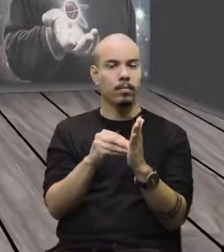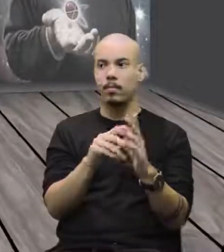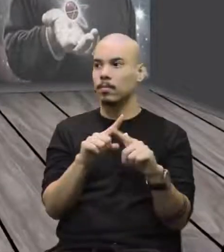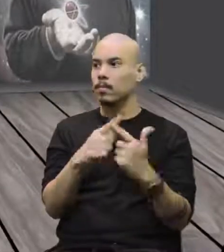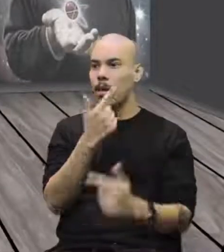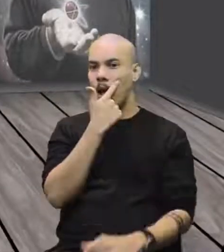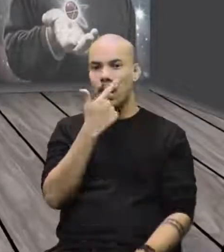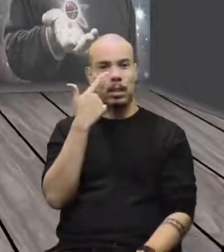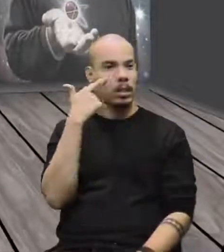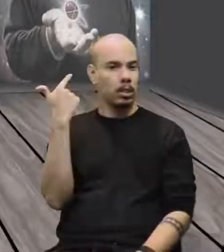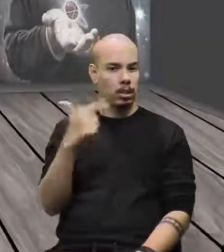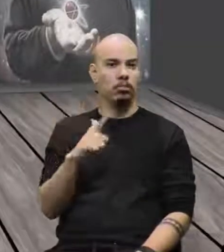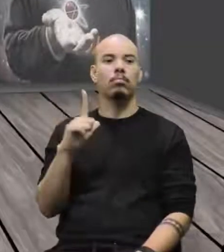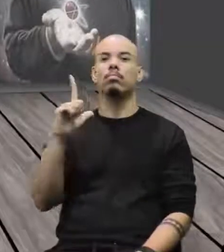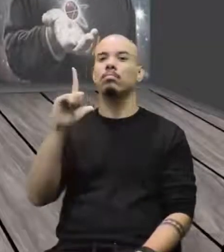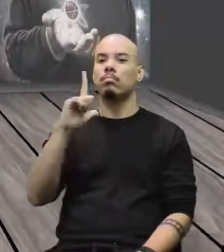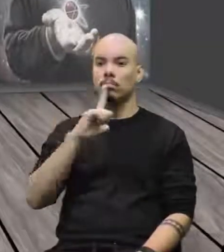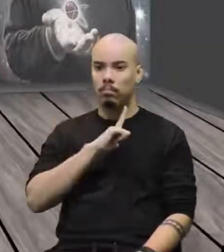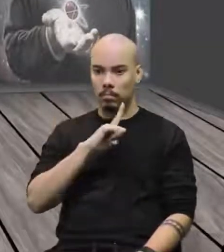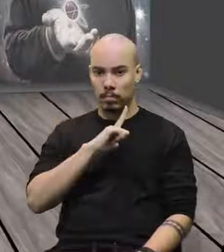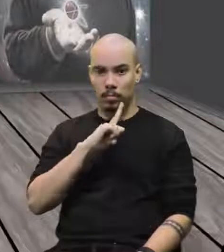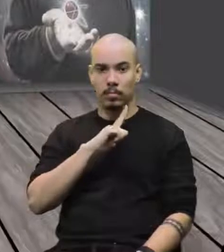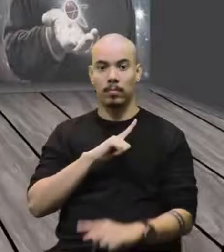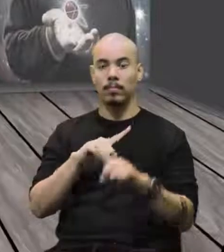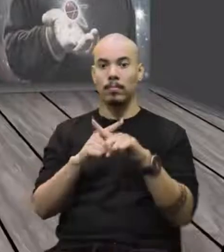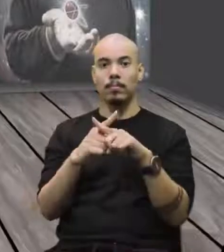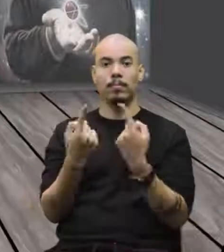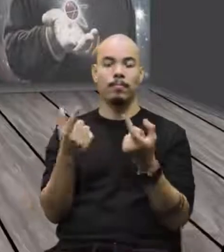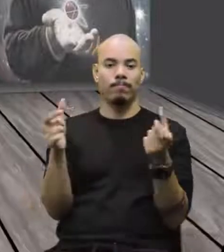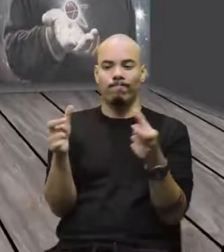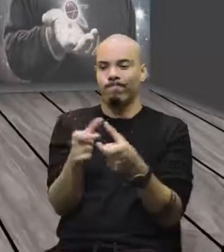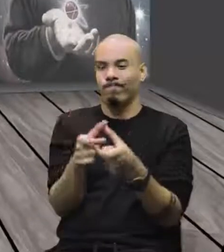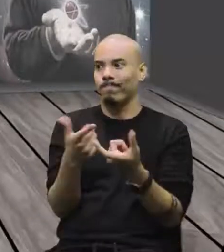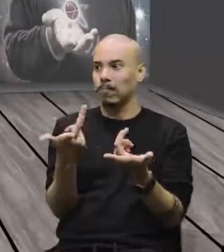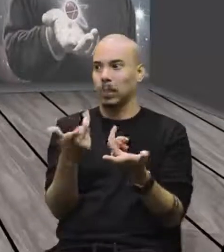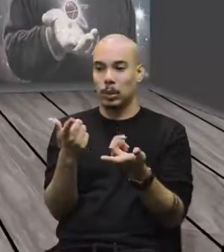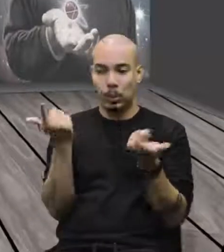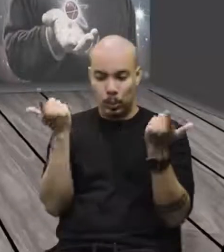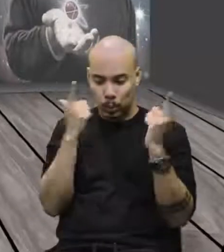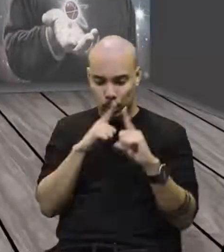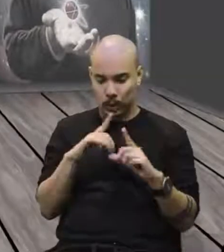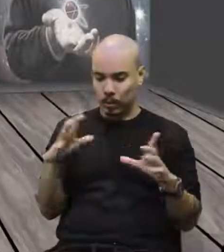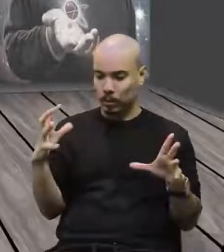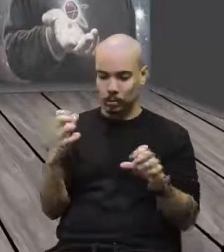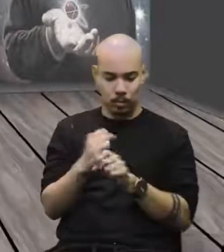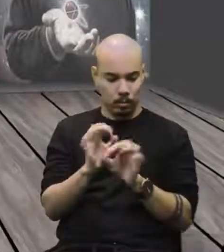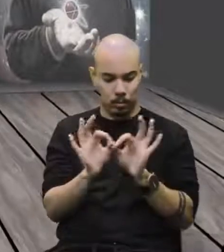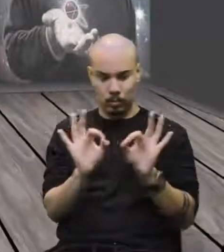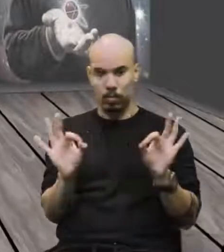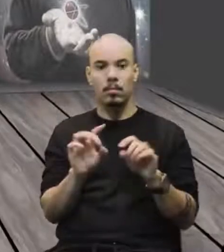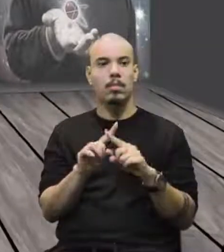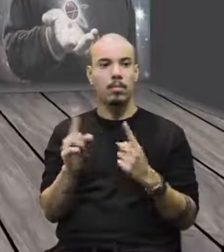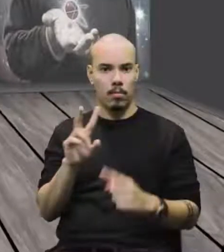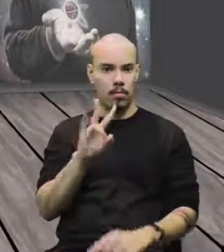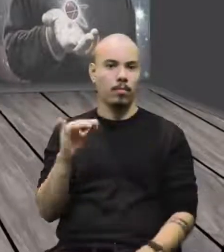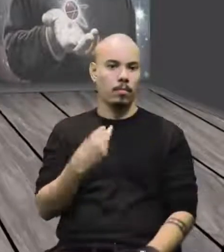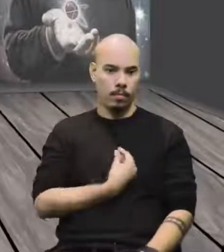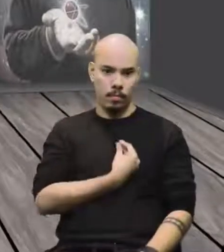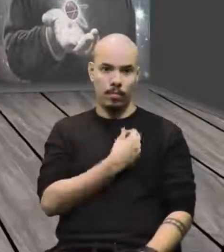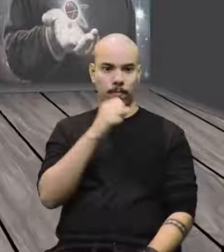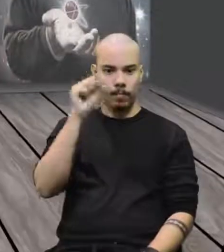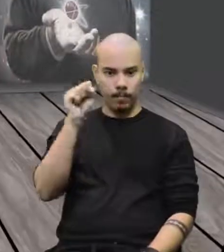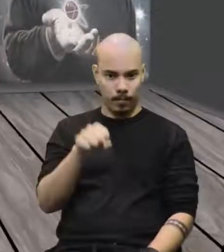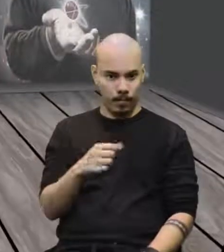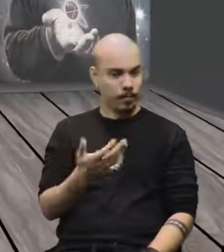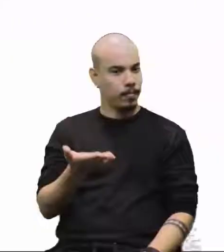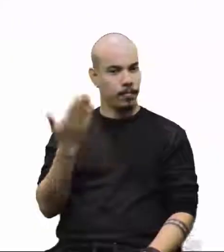existe. Tende a zero. Que é muito pequena. A gente não consegue medir, talvez, mas vai existir. Exato. É? Então,